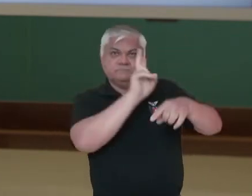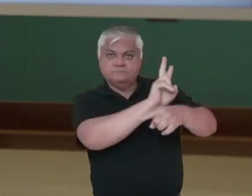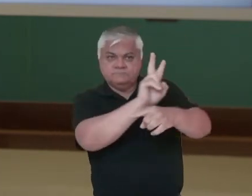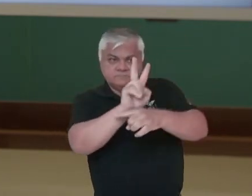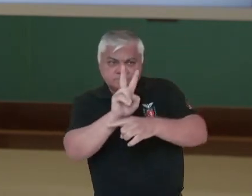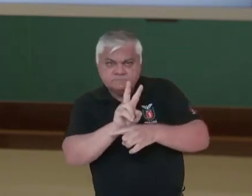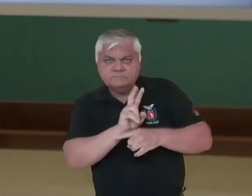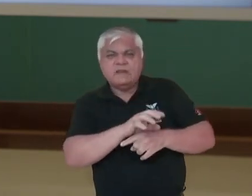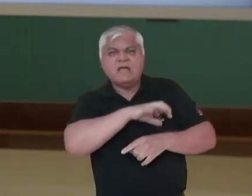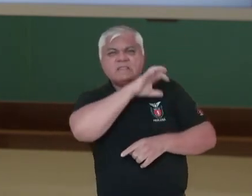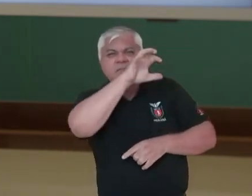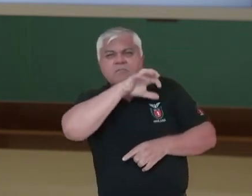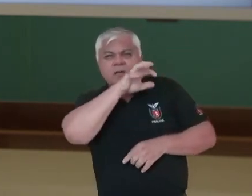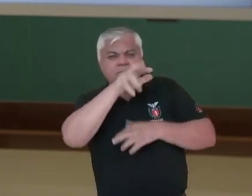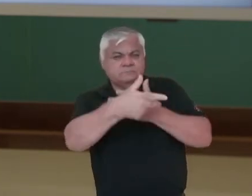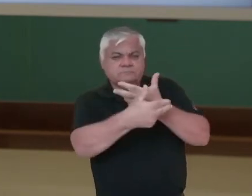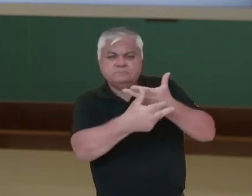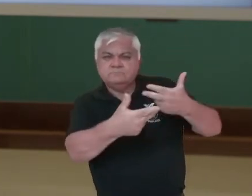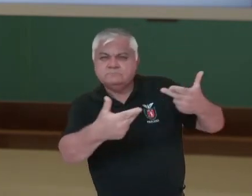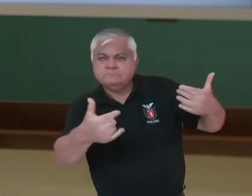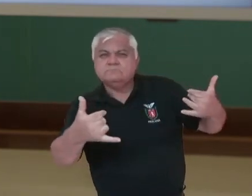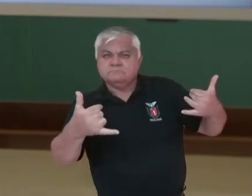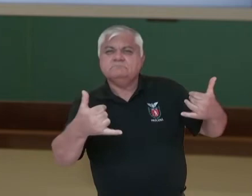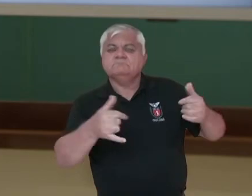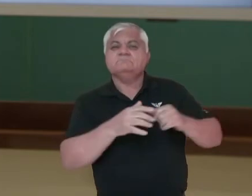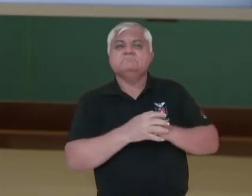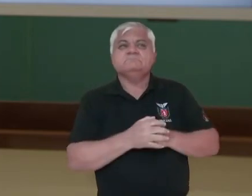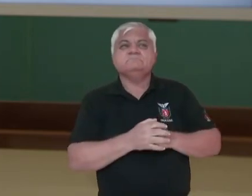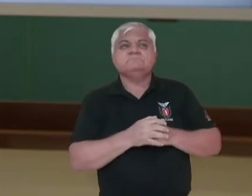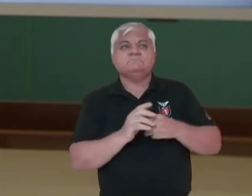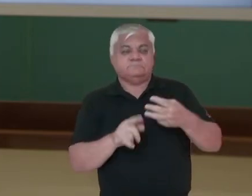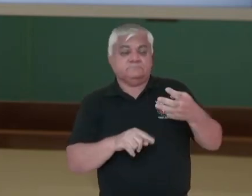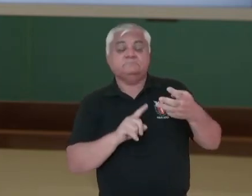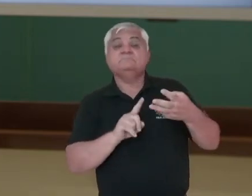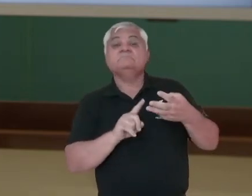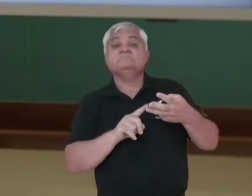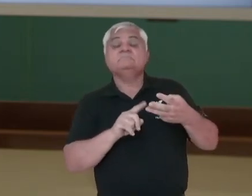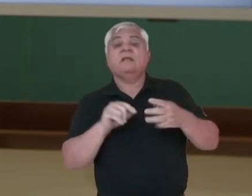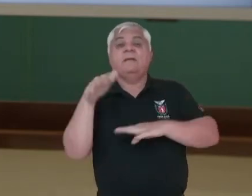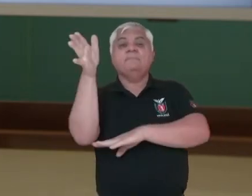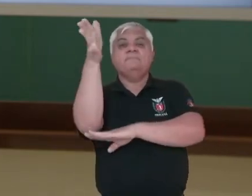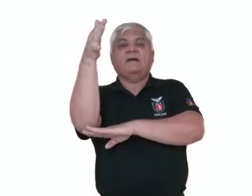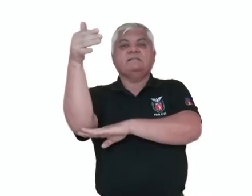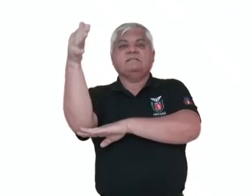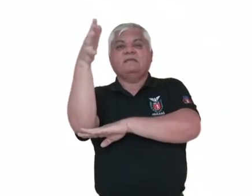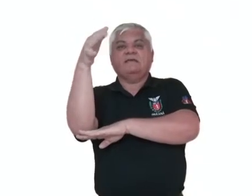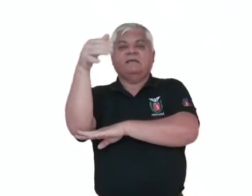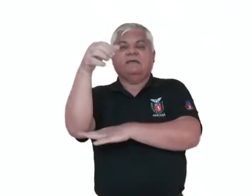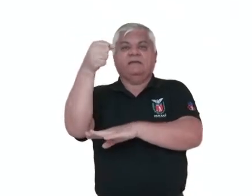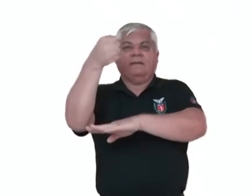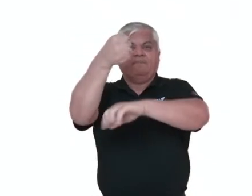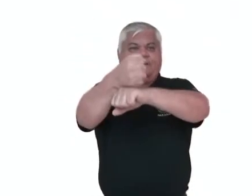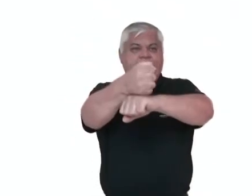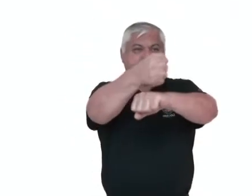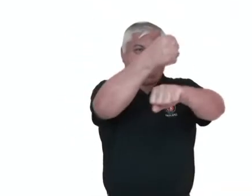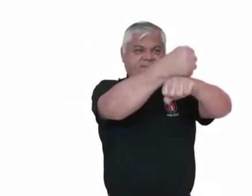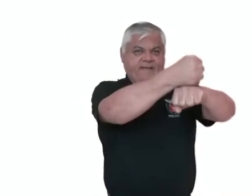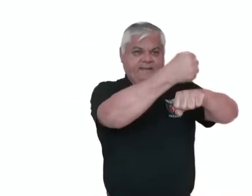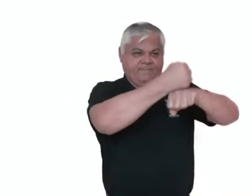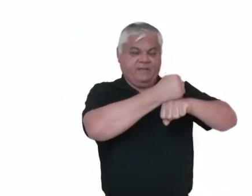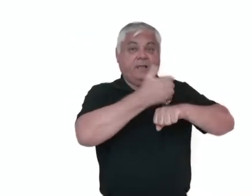no interior, né, a criação de animais. Temos ali as bandeiras, que eram aquelas